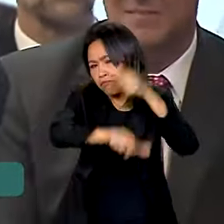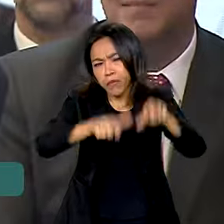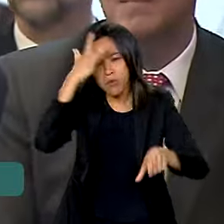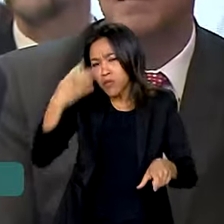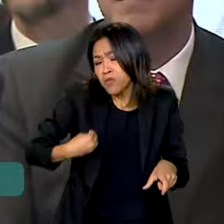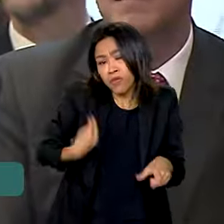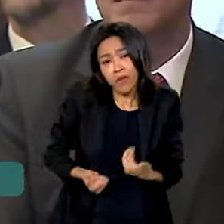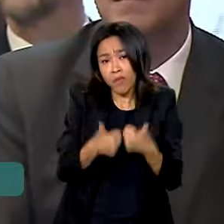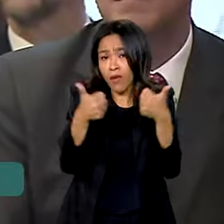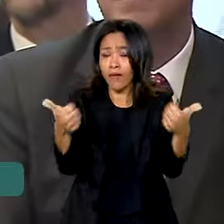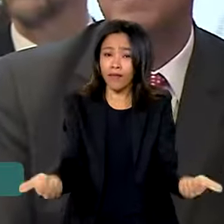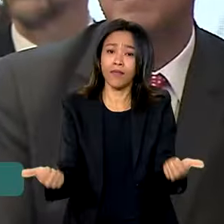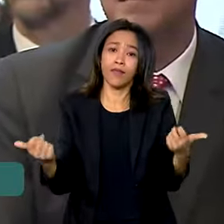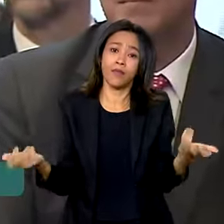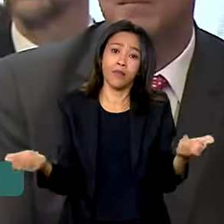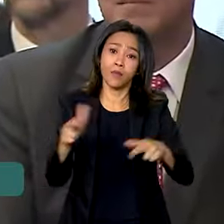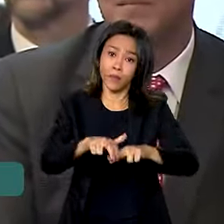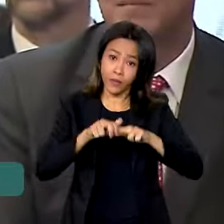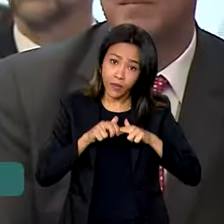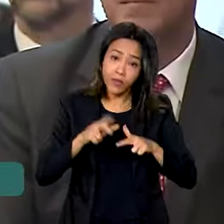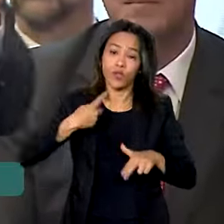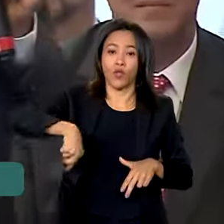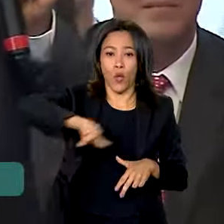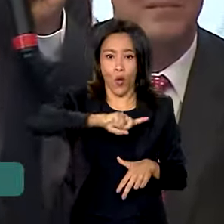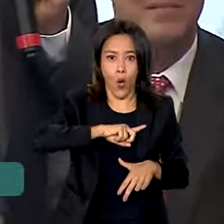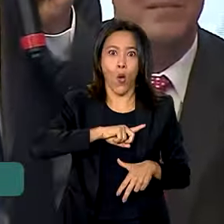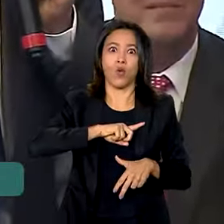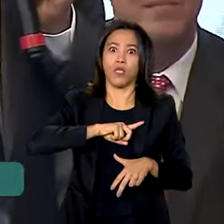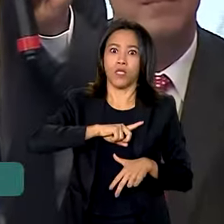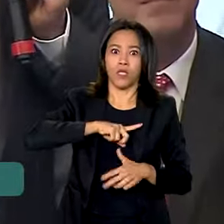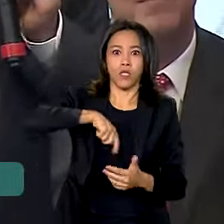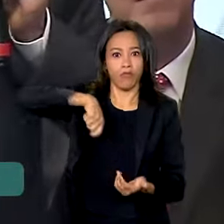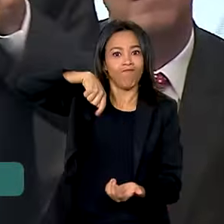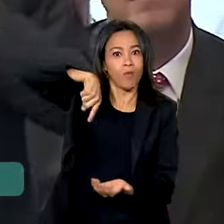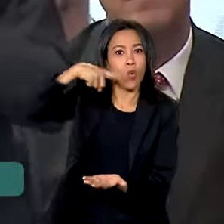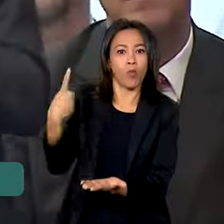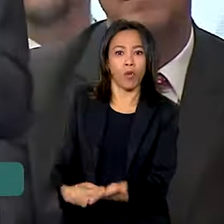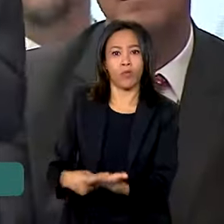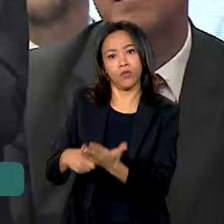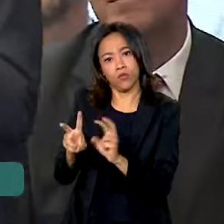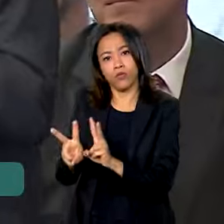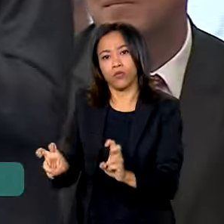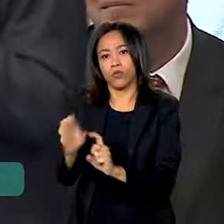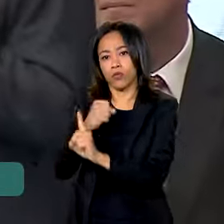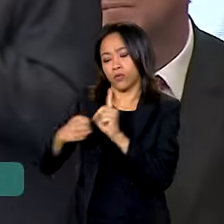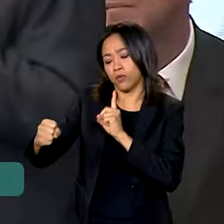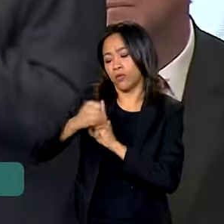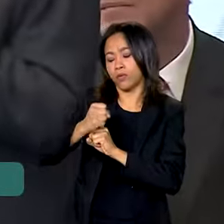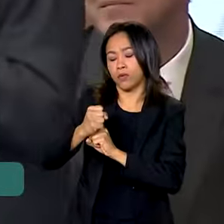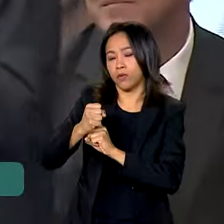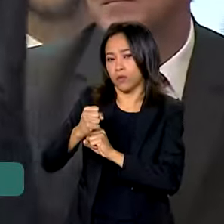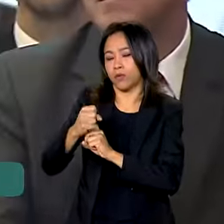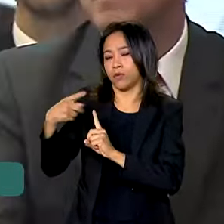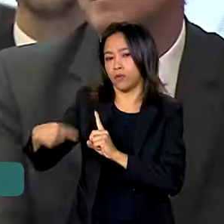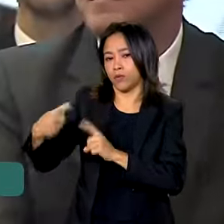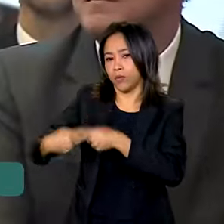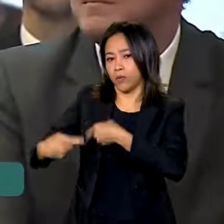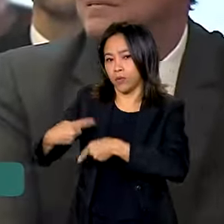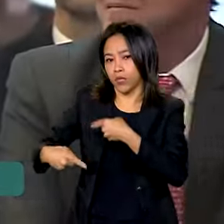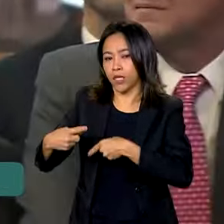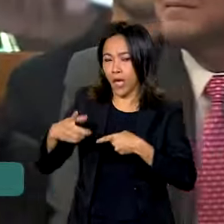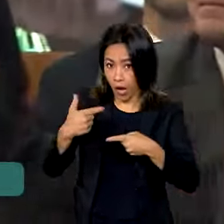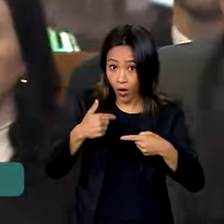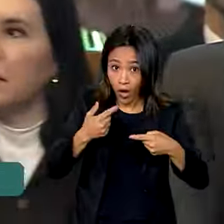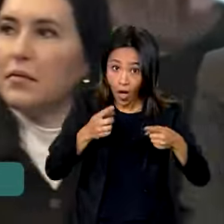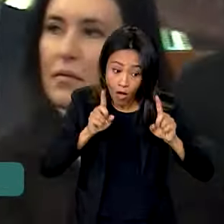bem. É por isso que a gente é obrigado a fazer política social. E quando a gente resolve fazer uma política de gás, é porque